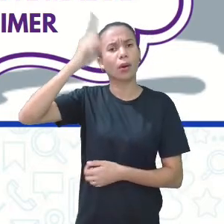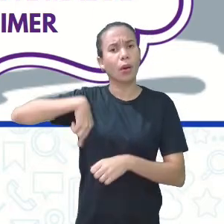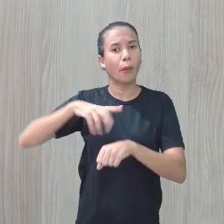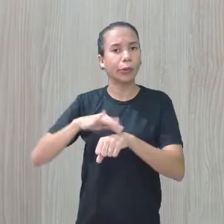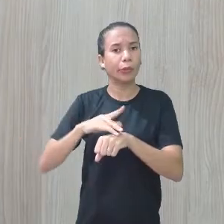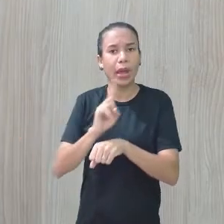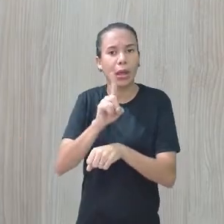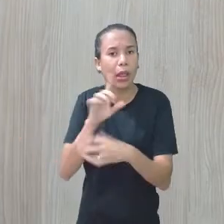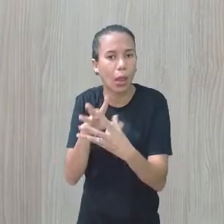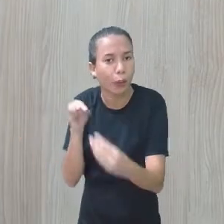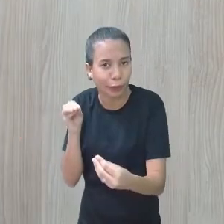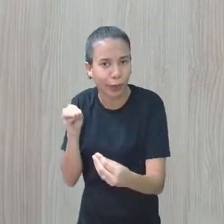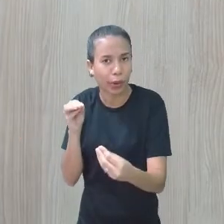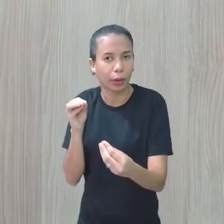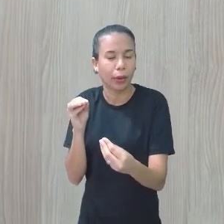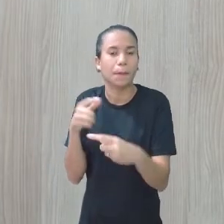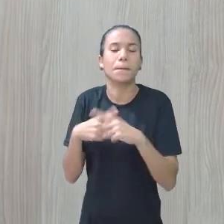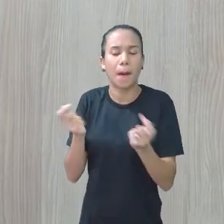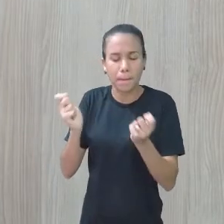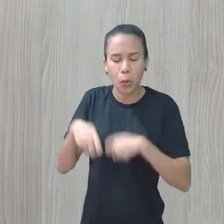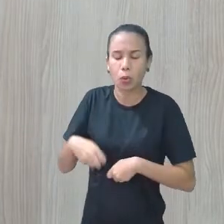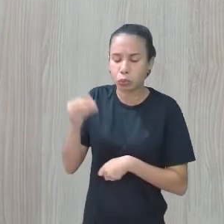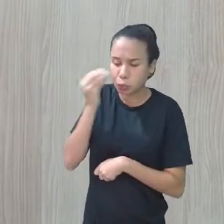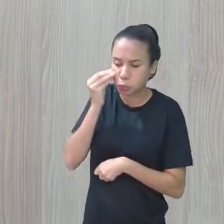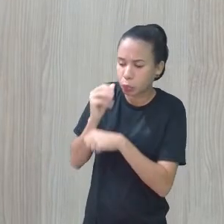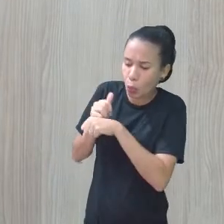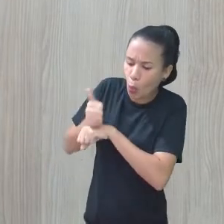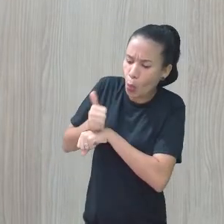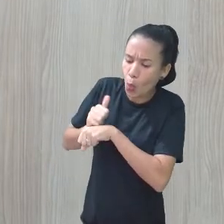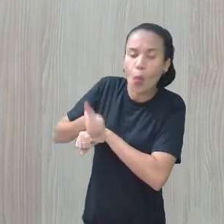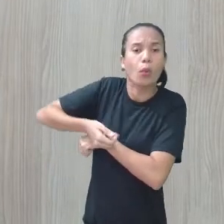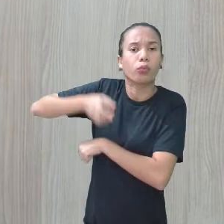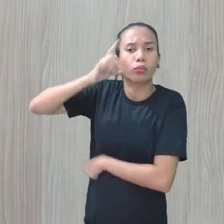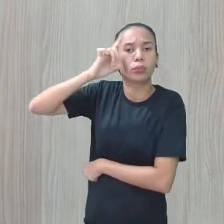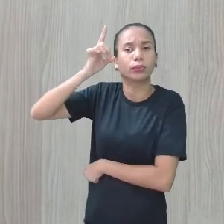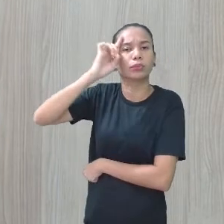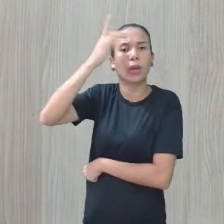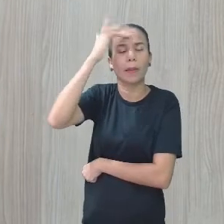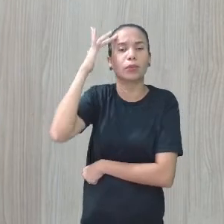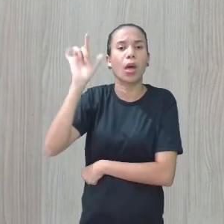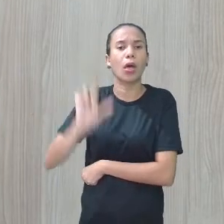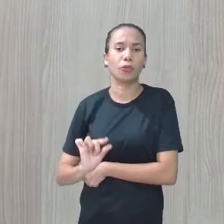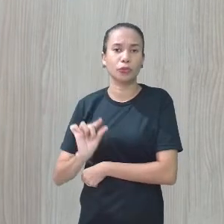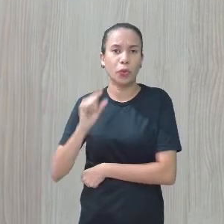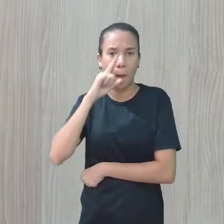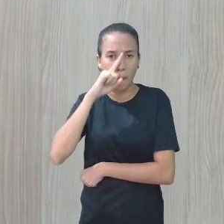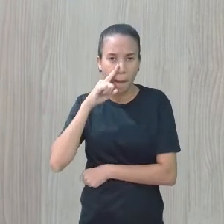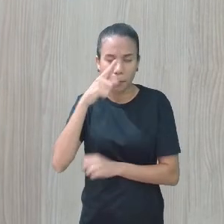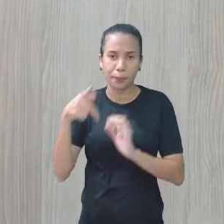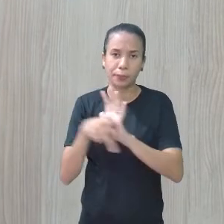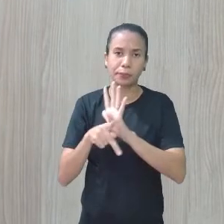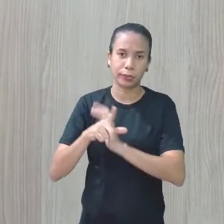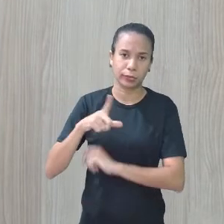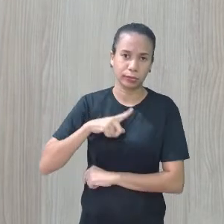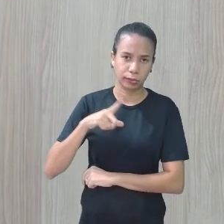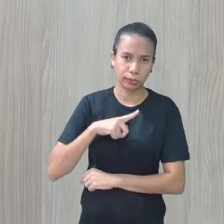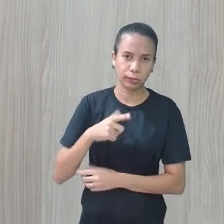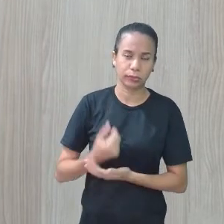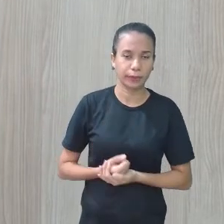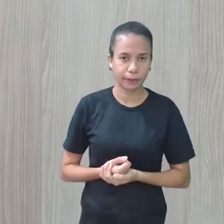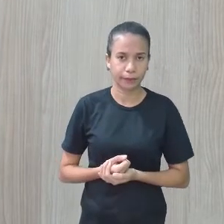doença que não tem cura, mas ela pode ser acompanhada diariamente para reduzir um pouquinho também